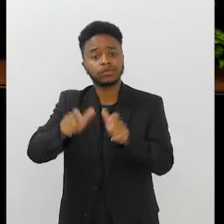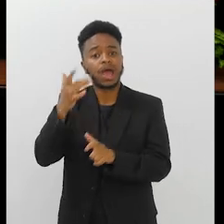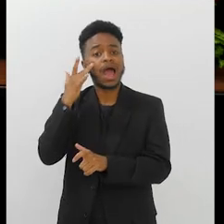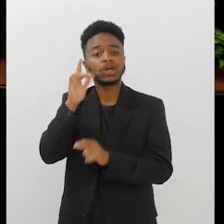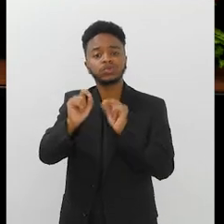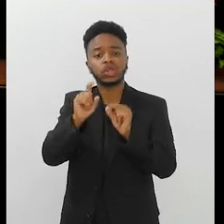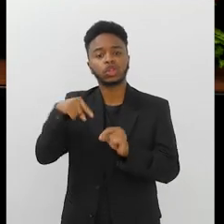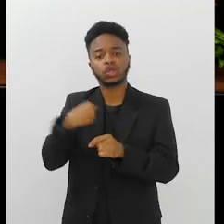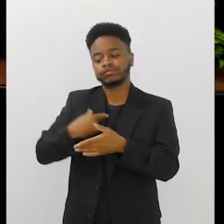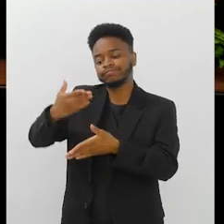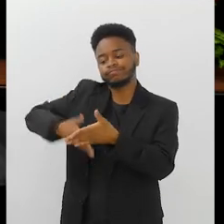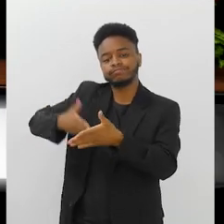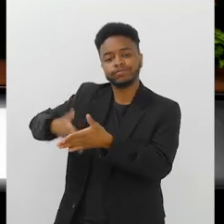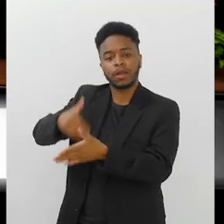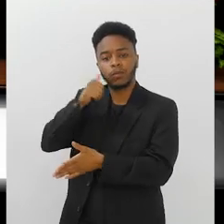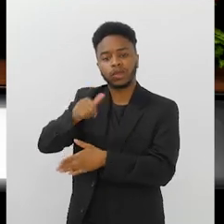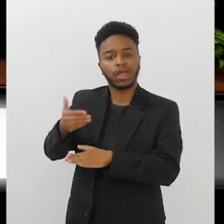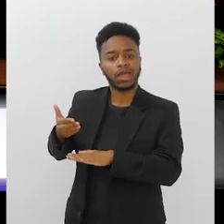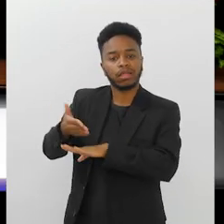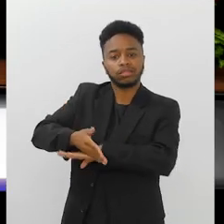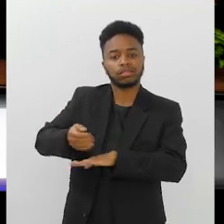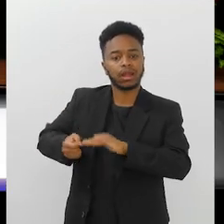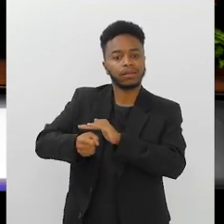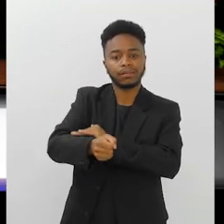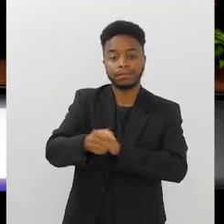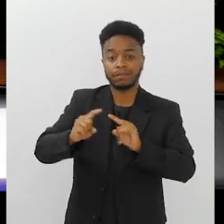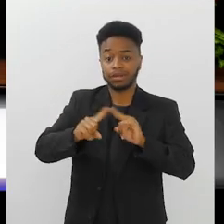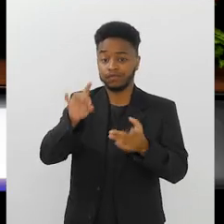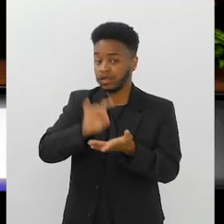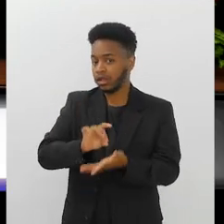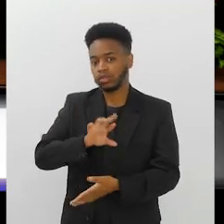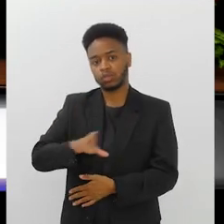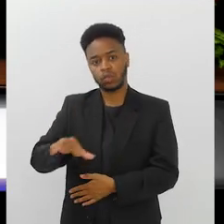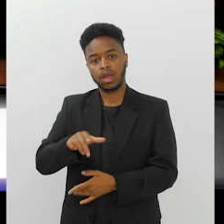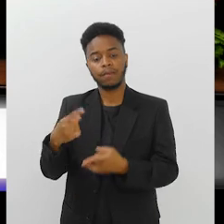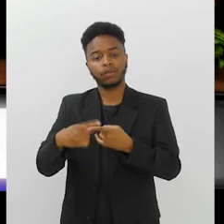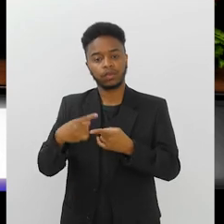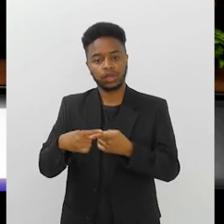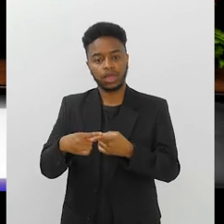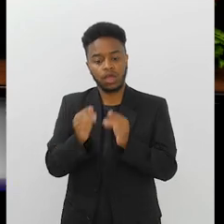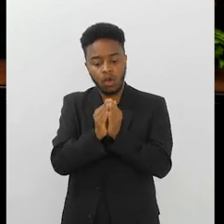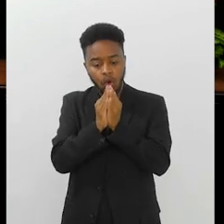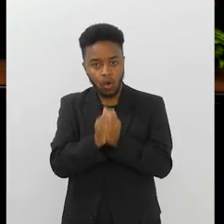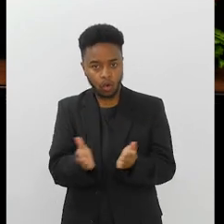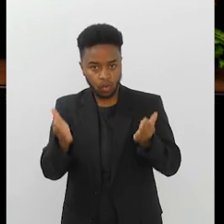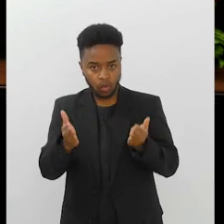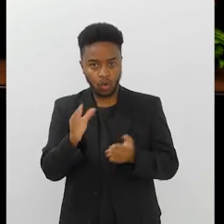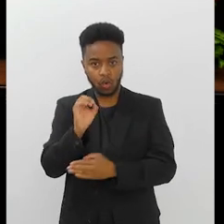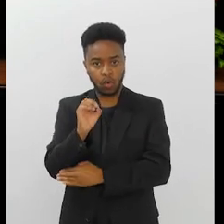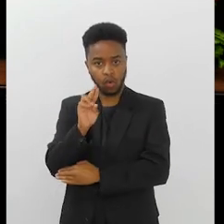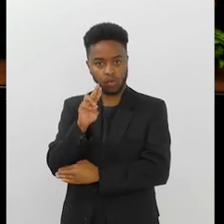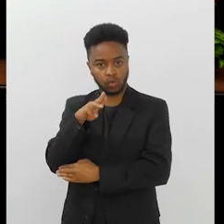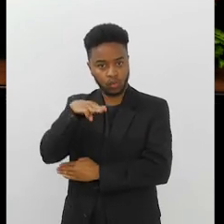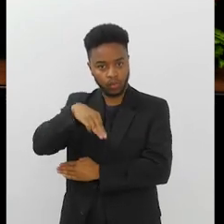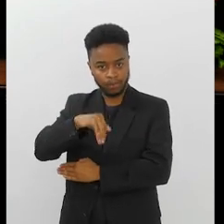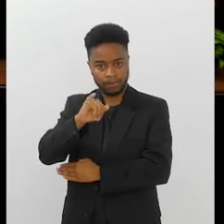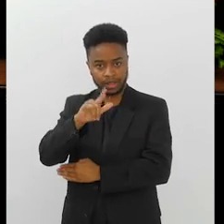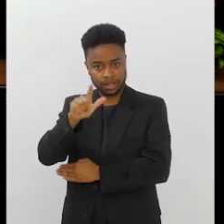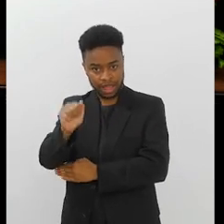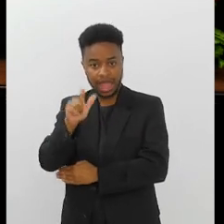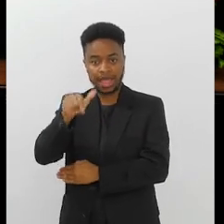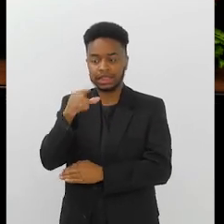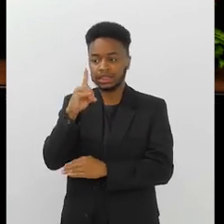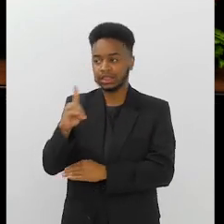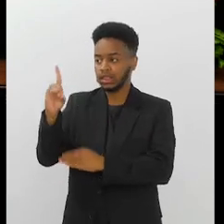que a gente tá limitando o acesso delas mas na verdade não é isso é que orumilá que é esse esse nosso grande Deus